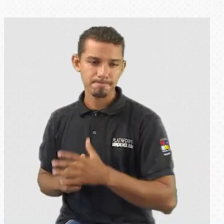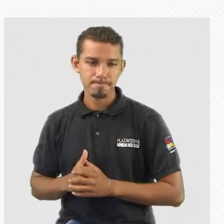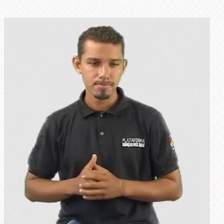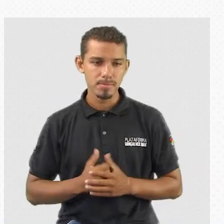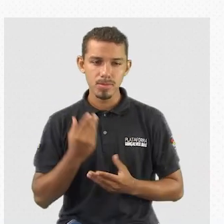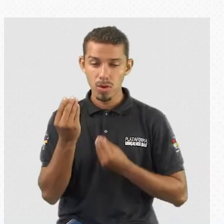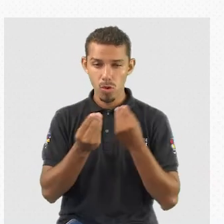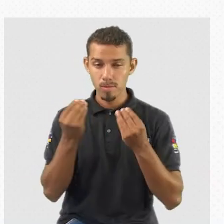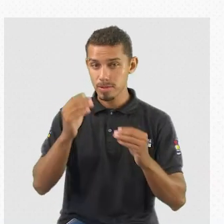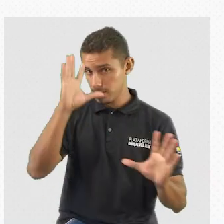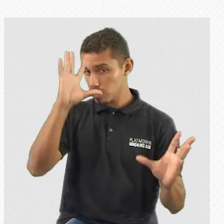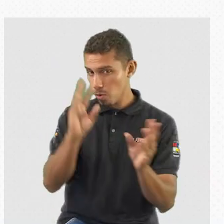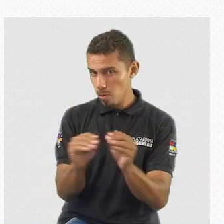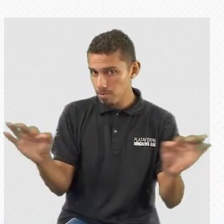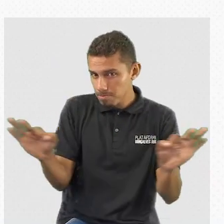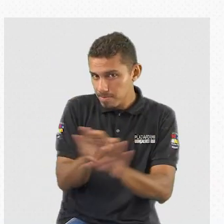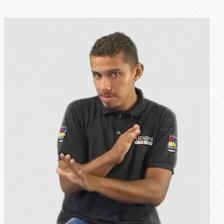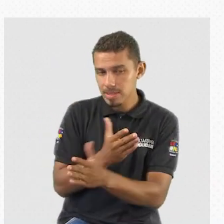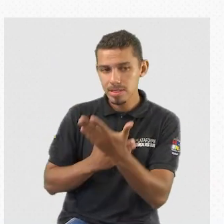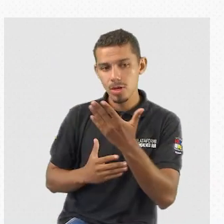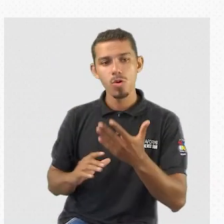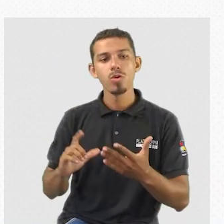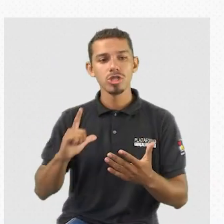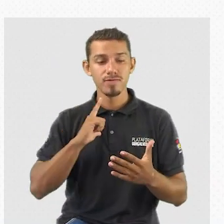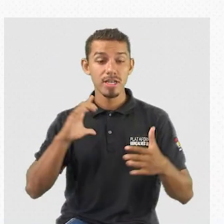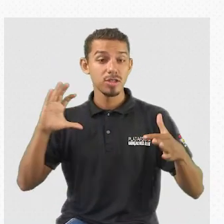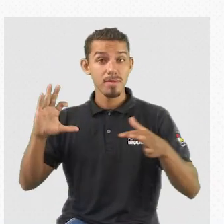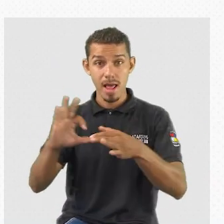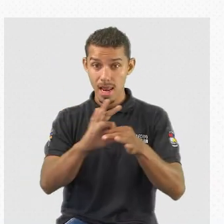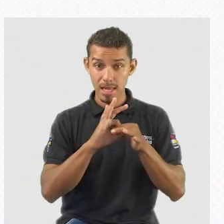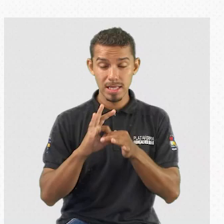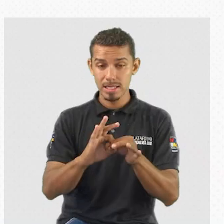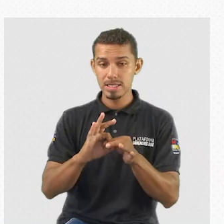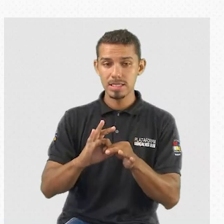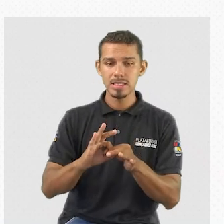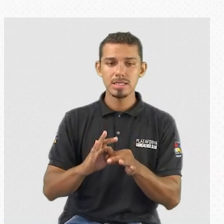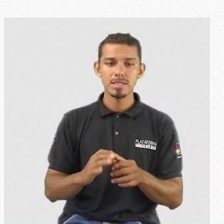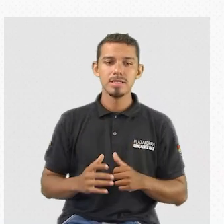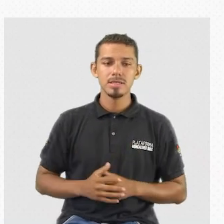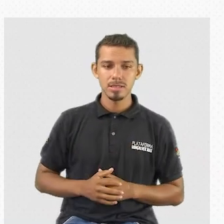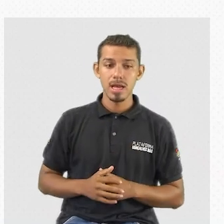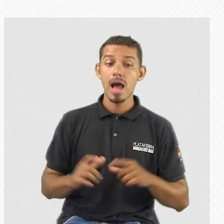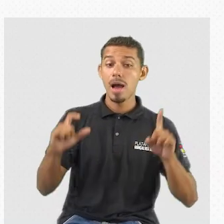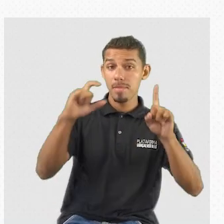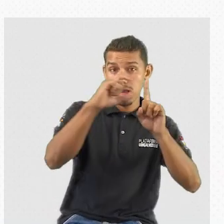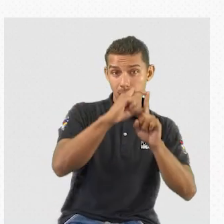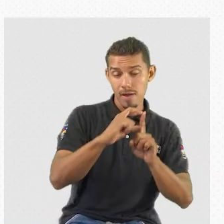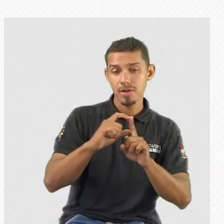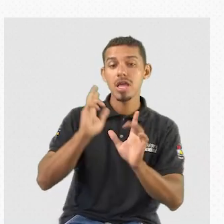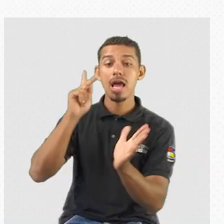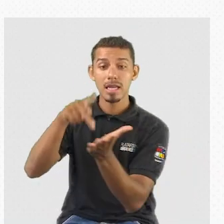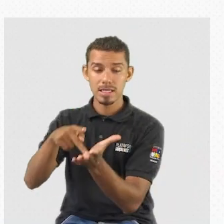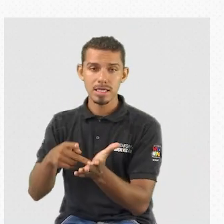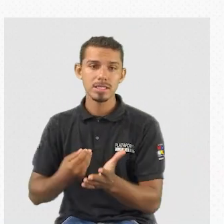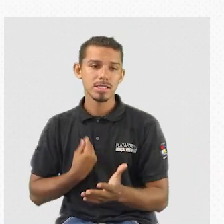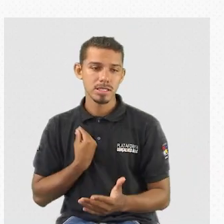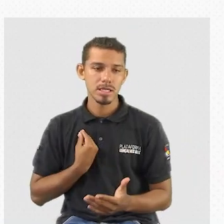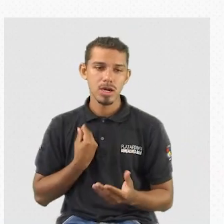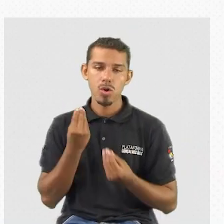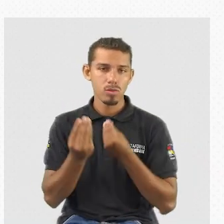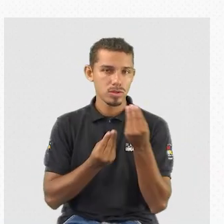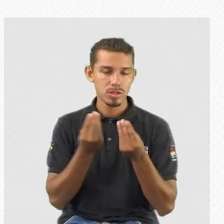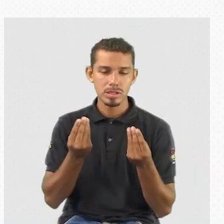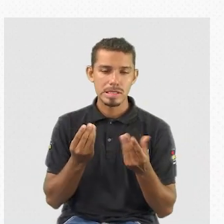como se elas se completassem, ou tivessem uma ligação, né, intrínseca, a palavra e a realidade, como se fossem